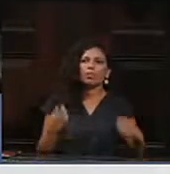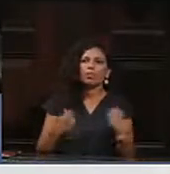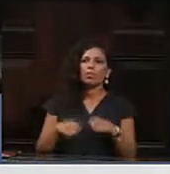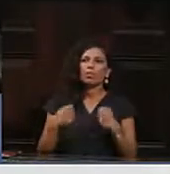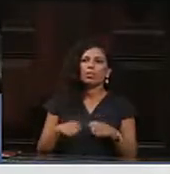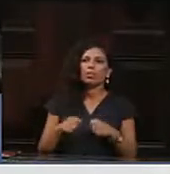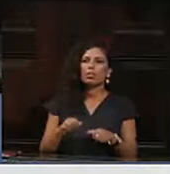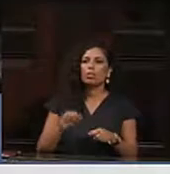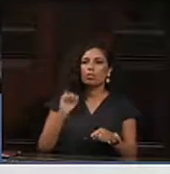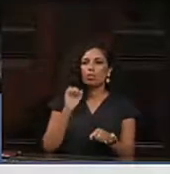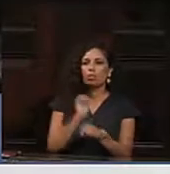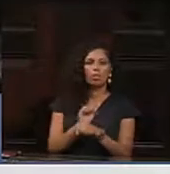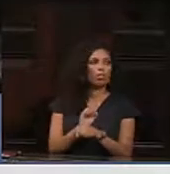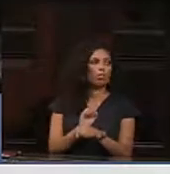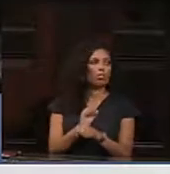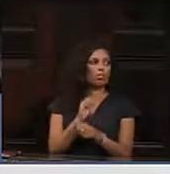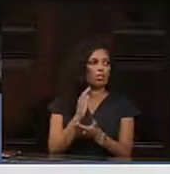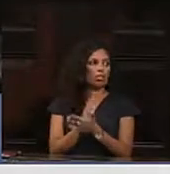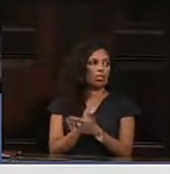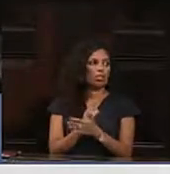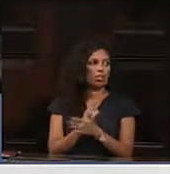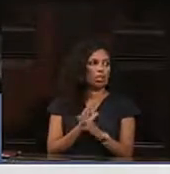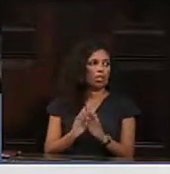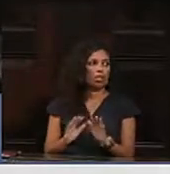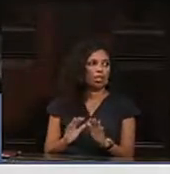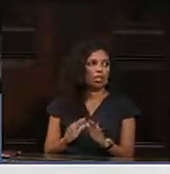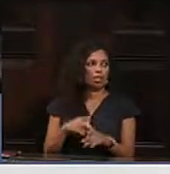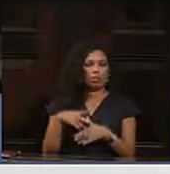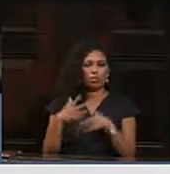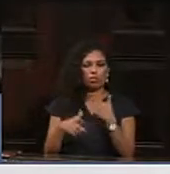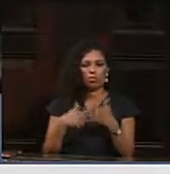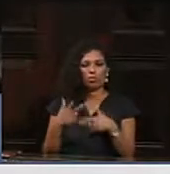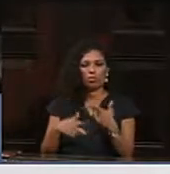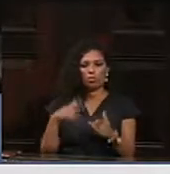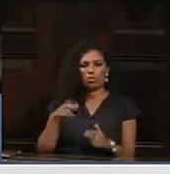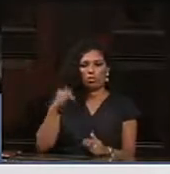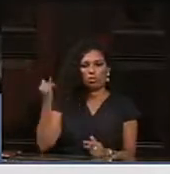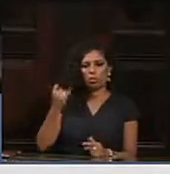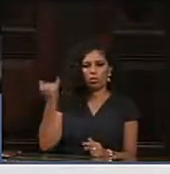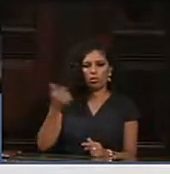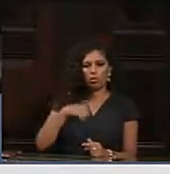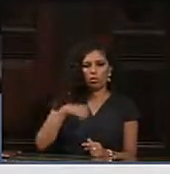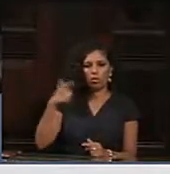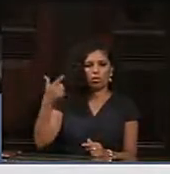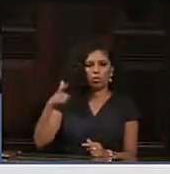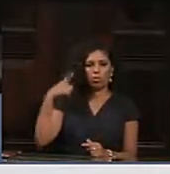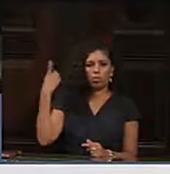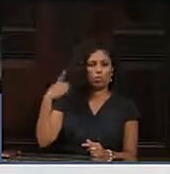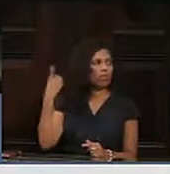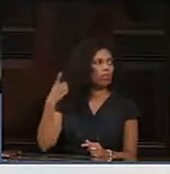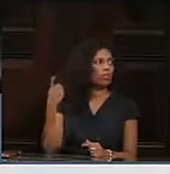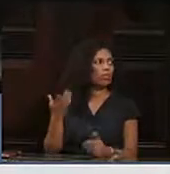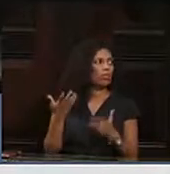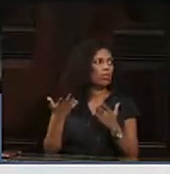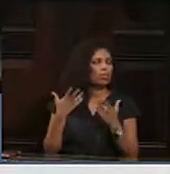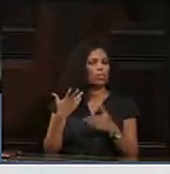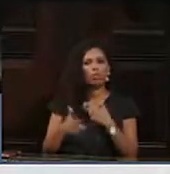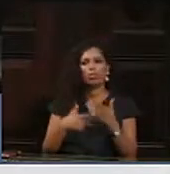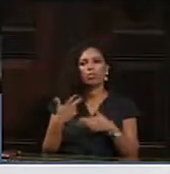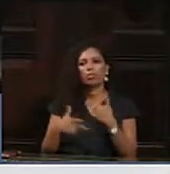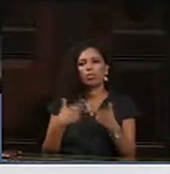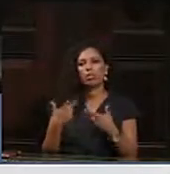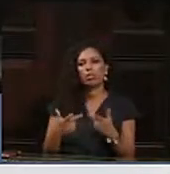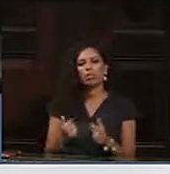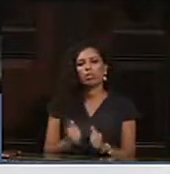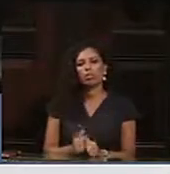tempo. Desculpa. É porque... Eu sei que o tema é importante, mas tem mais deputados inscritos. Vou encerrar. E a gente vai ter tempo. Só para